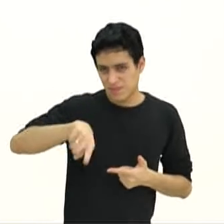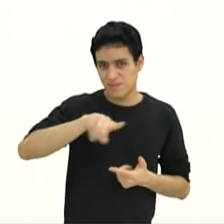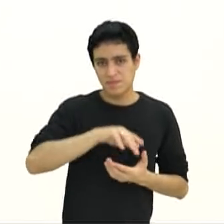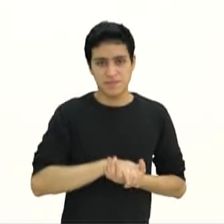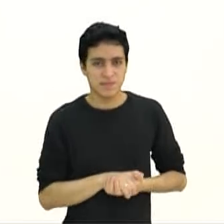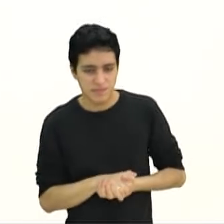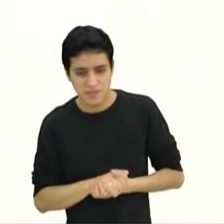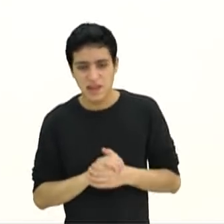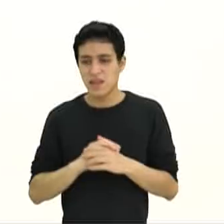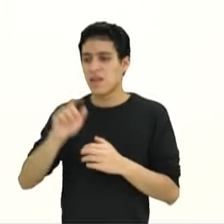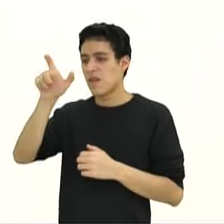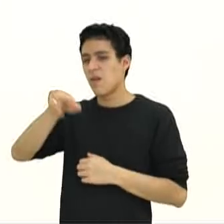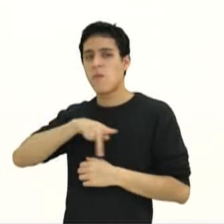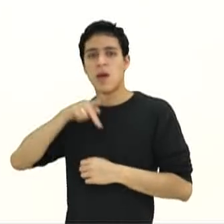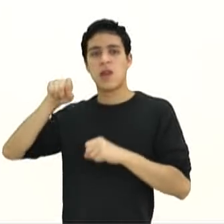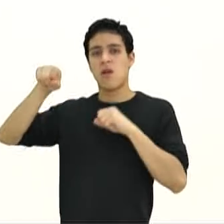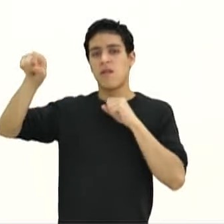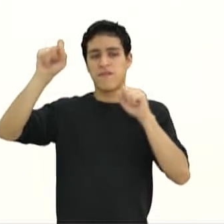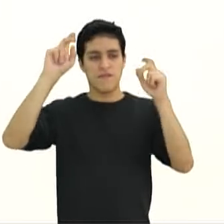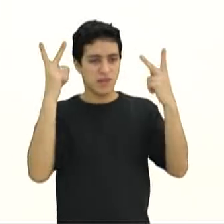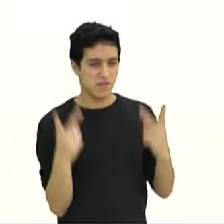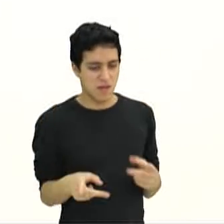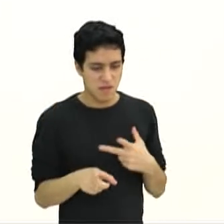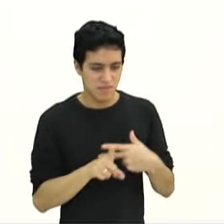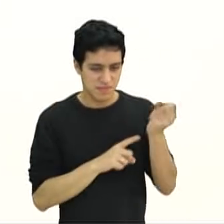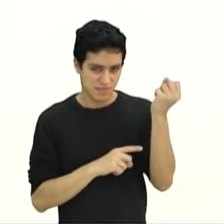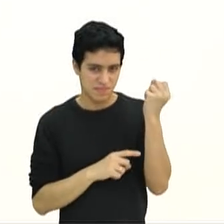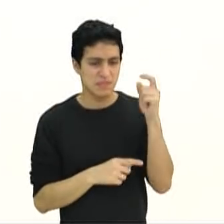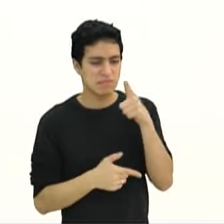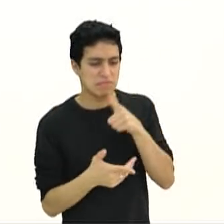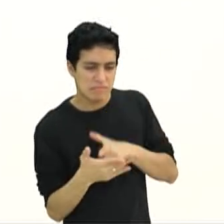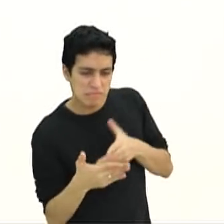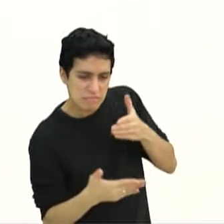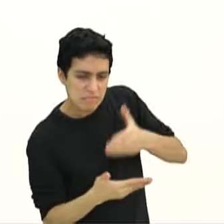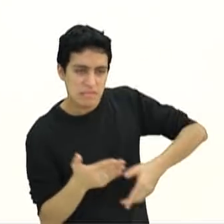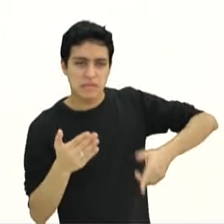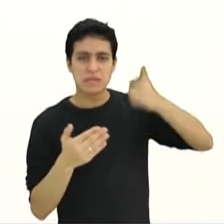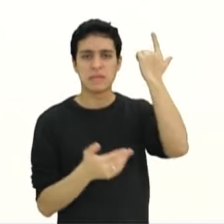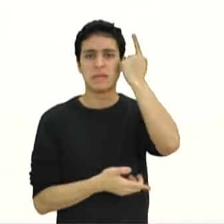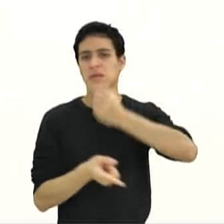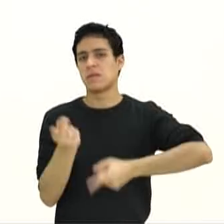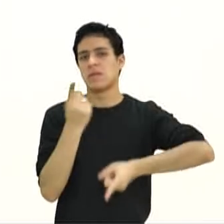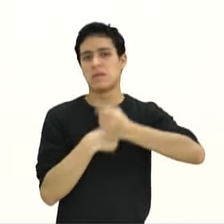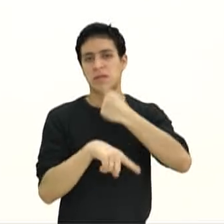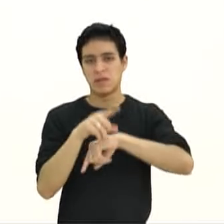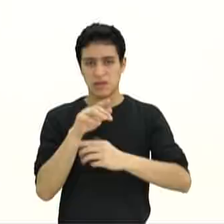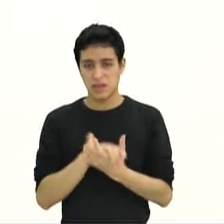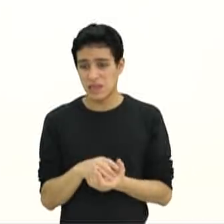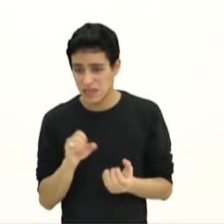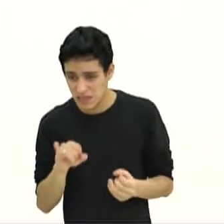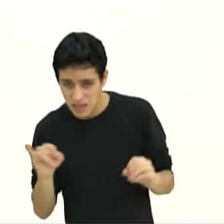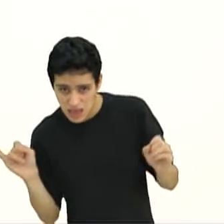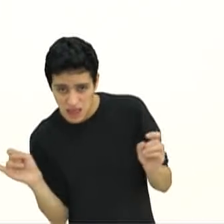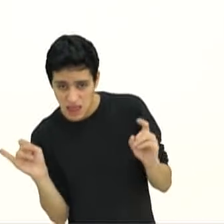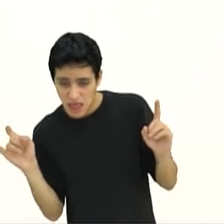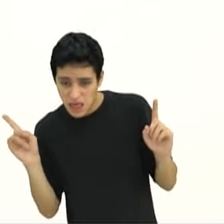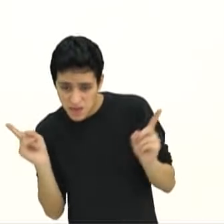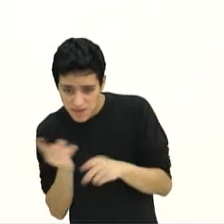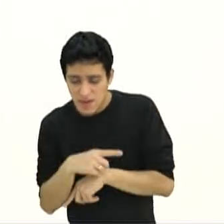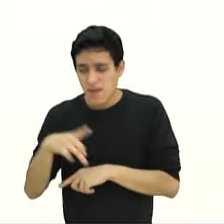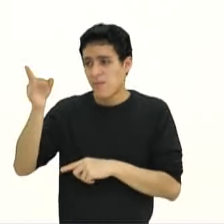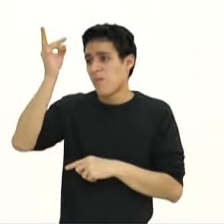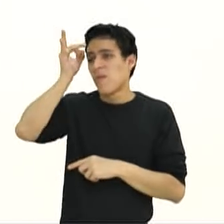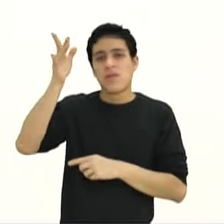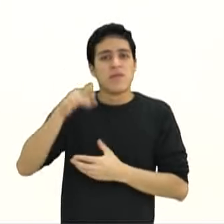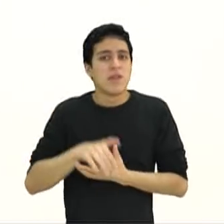a vitória do herói, ultrapassa diversos obstáculos, é claro. Caso contrário, seria fácil demais e